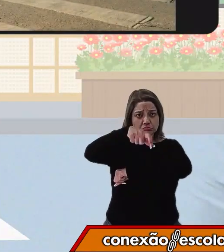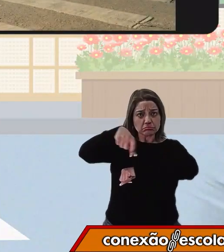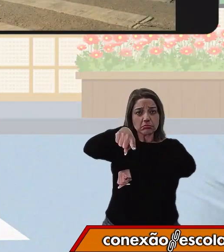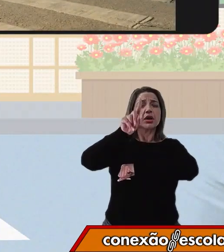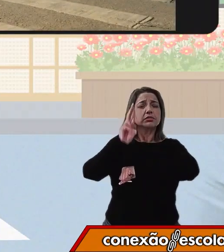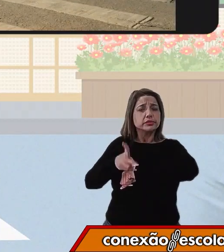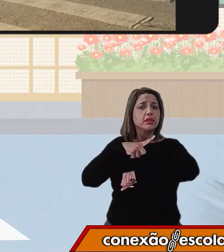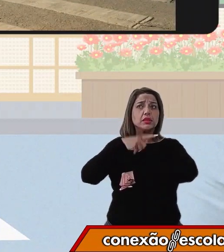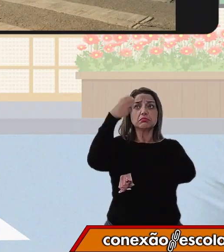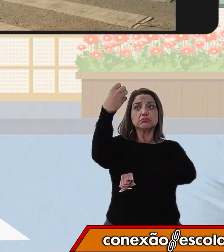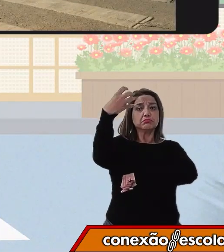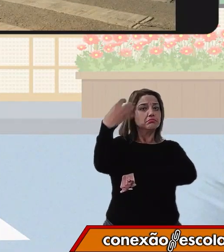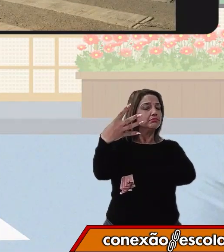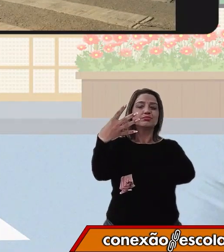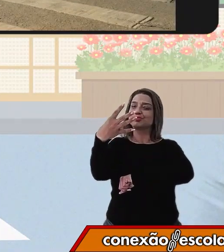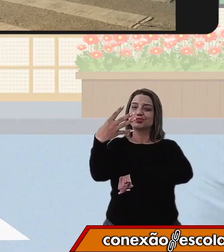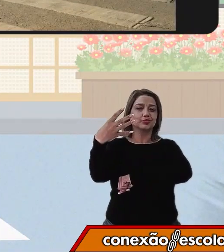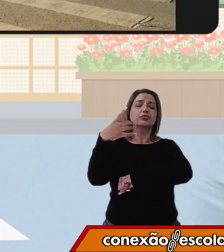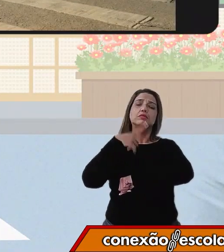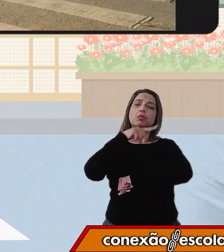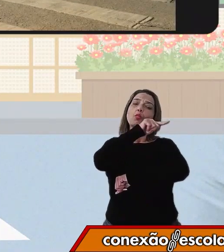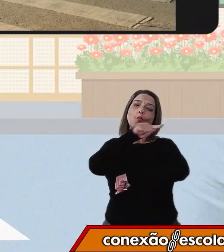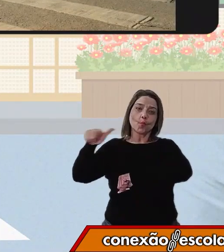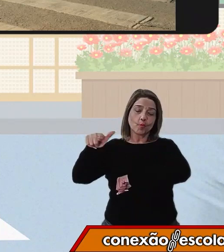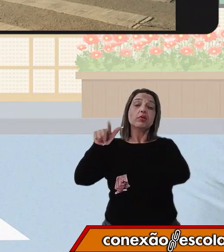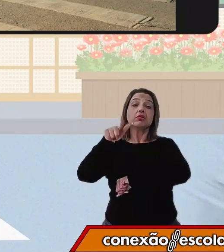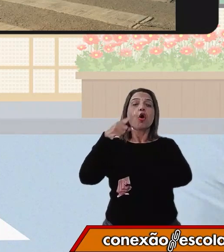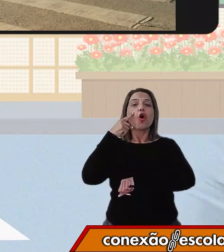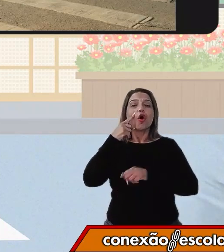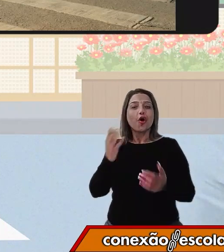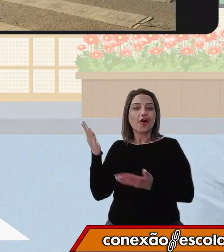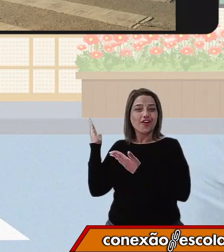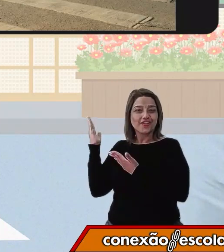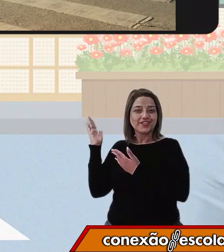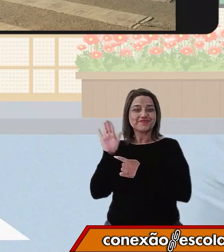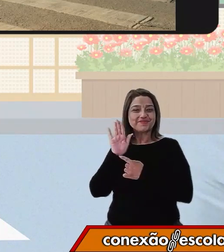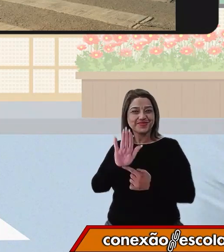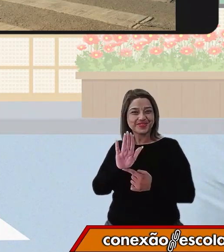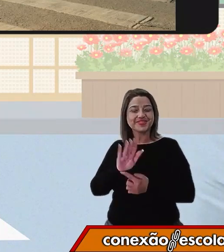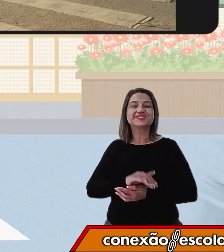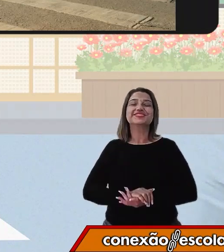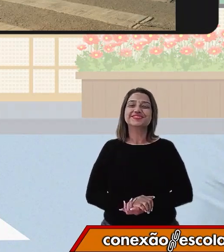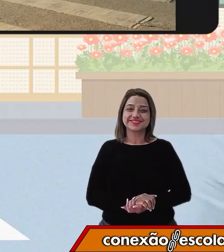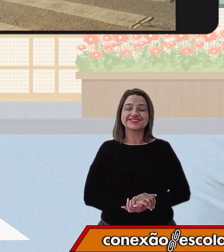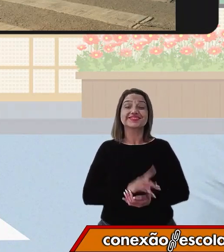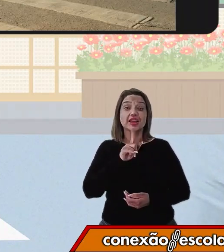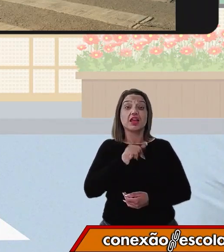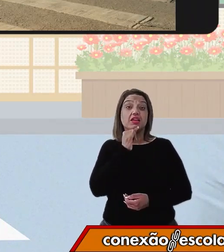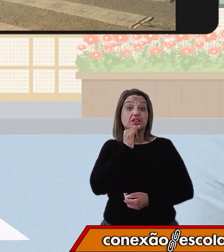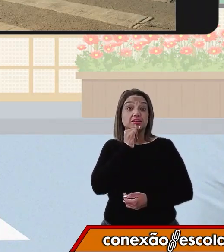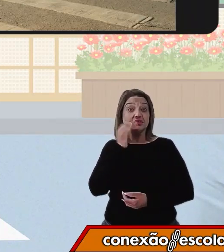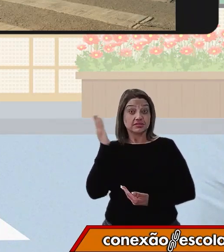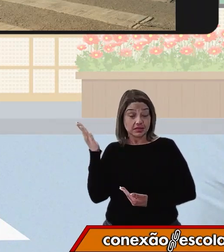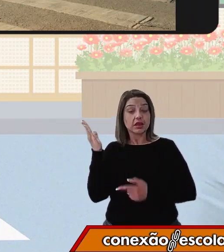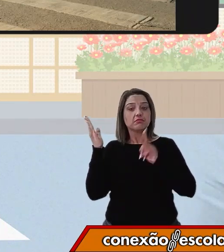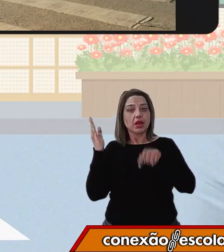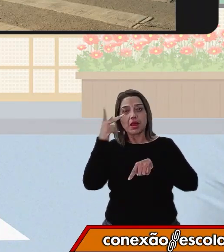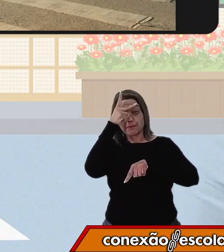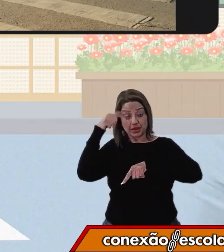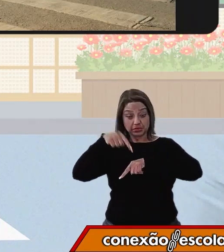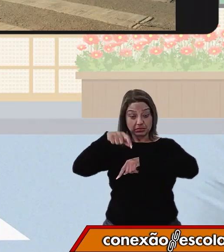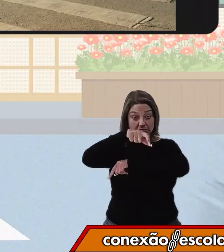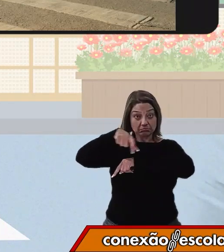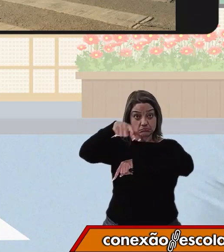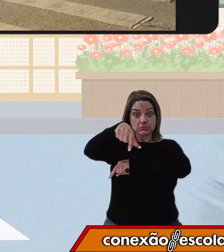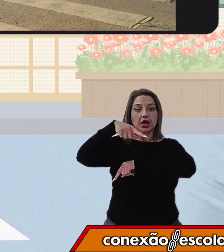na faixa de pedestre terá um semáforo Como nessa imagem nesse caso o pedestre